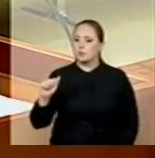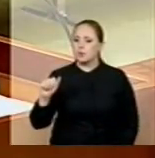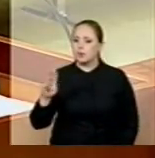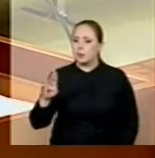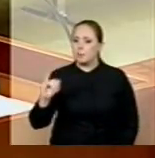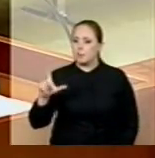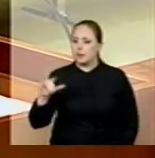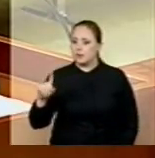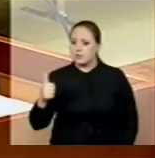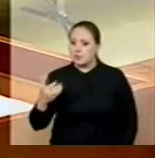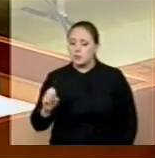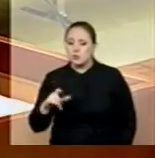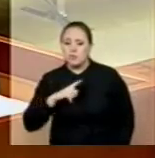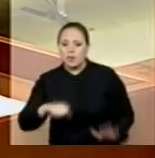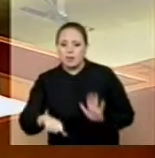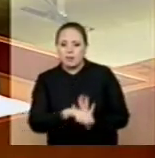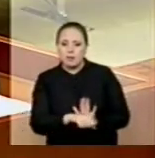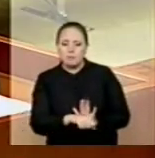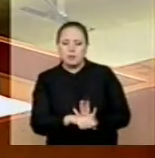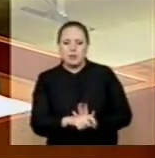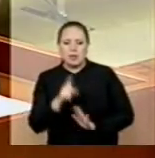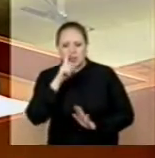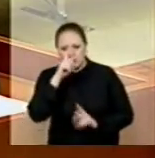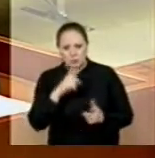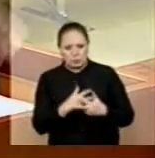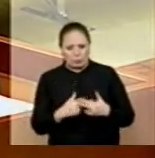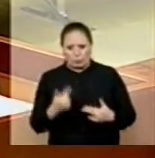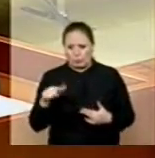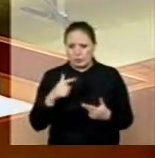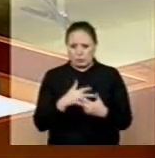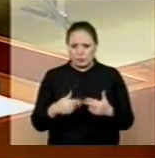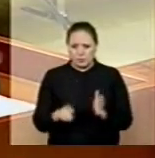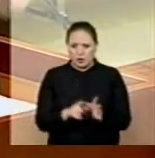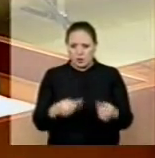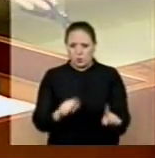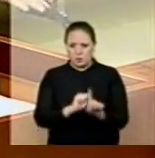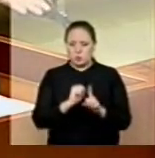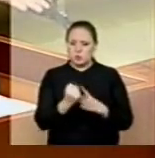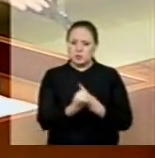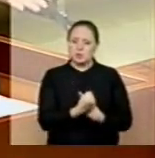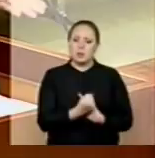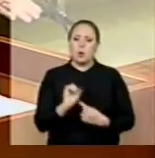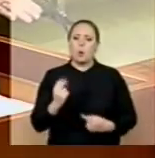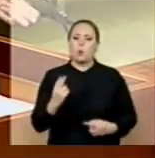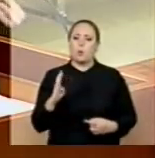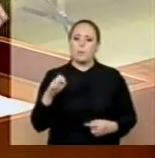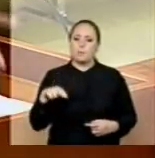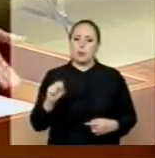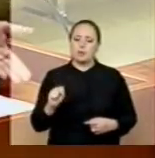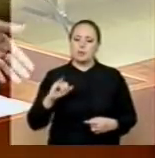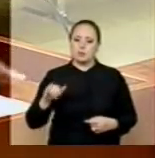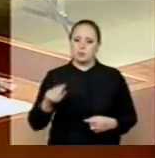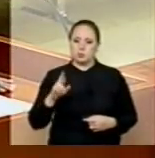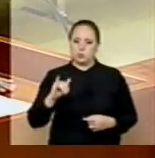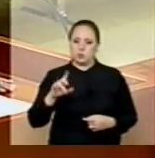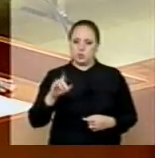a prática de ilícitos e crimes e outros malefícios à nossa sociedade, aos nossos bens jurídicos tutelados, que